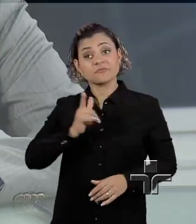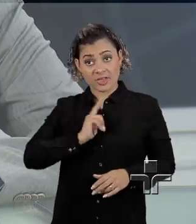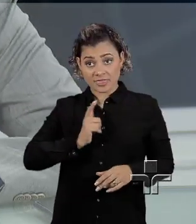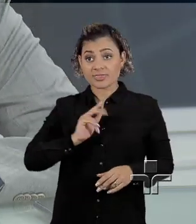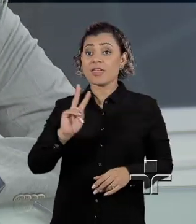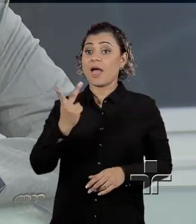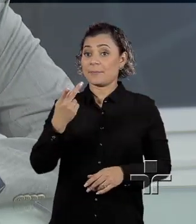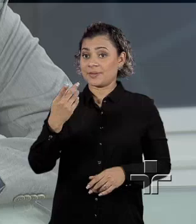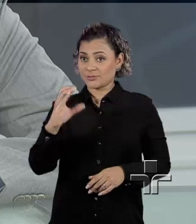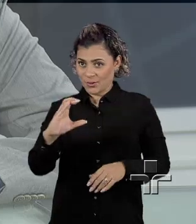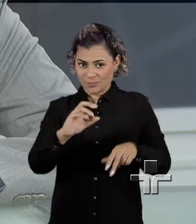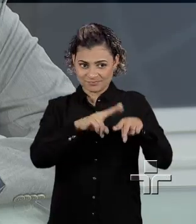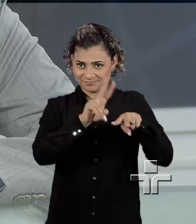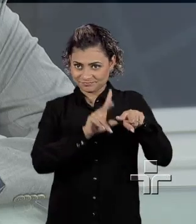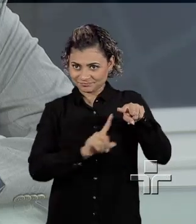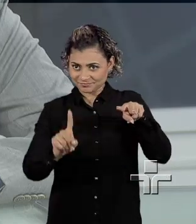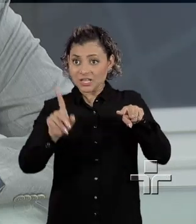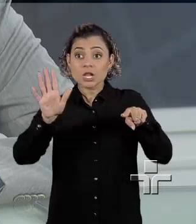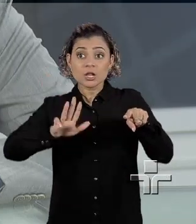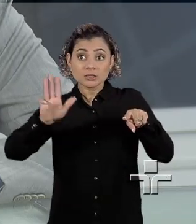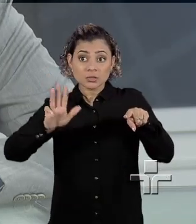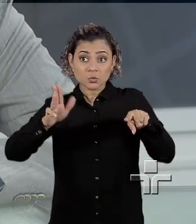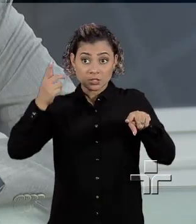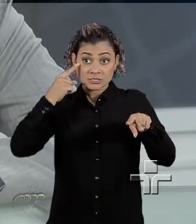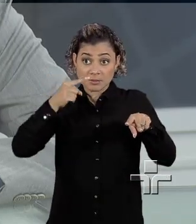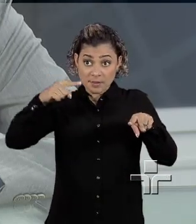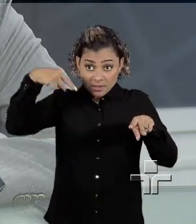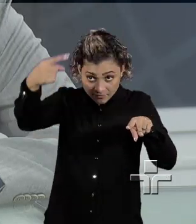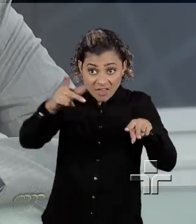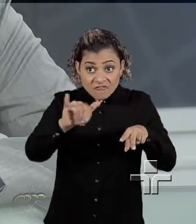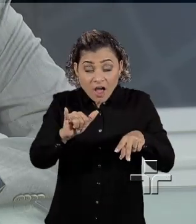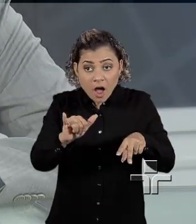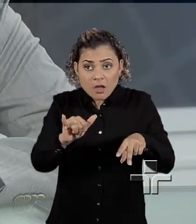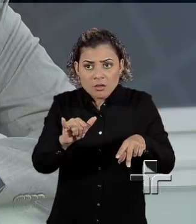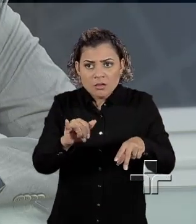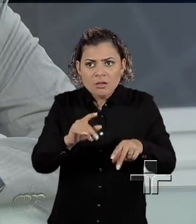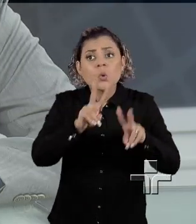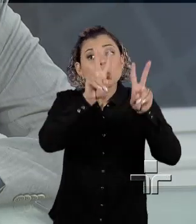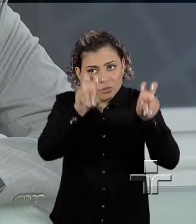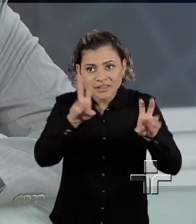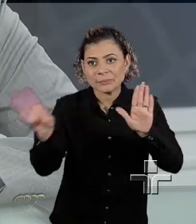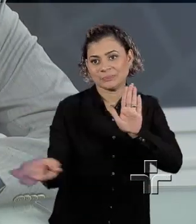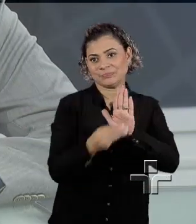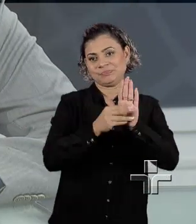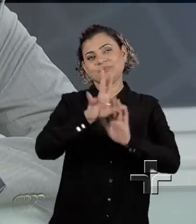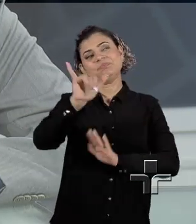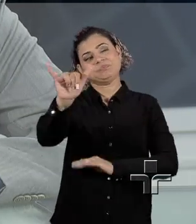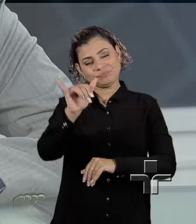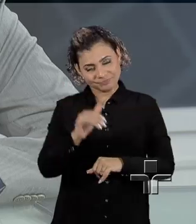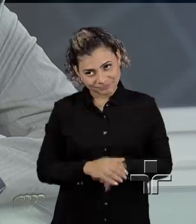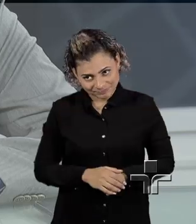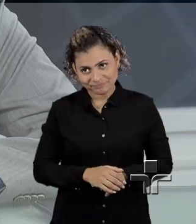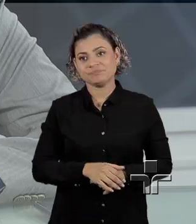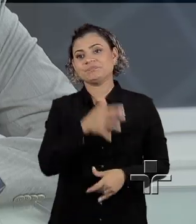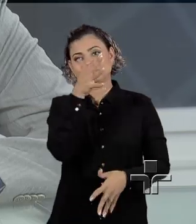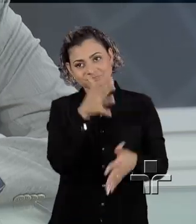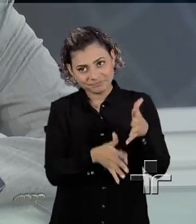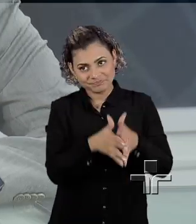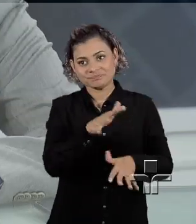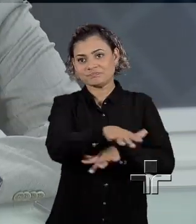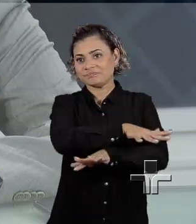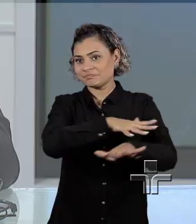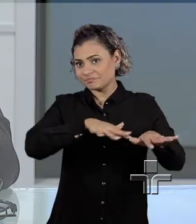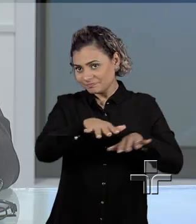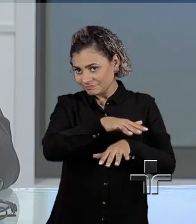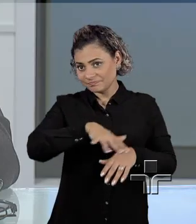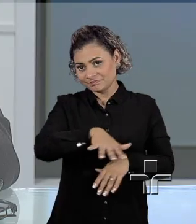Lula dia 25, próxima semana, e, evidentemente, essa questão vai estar agitando, vamos dizer, um plenário do Supremo. Eu concordo